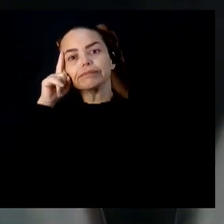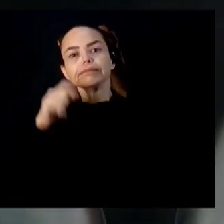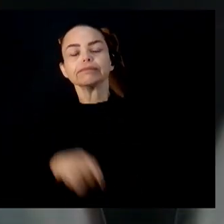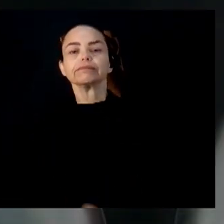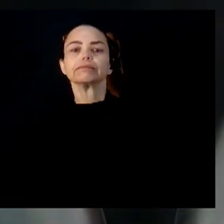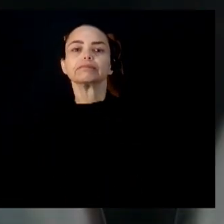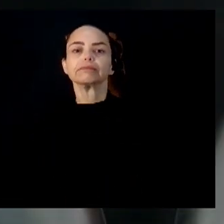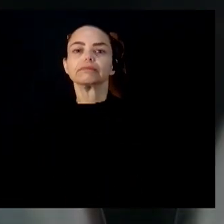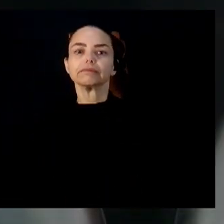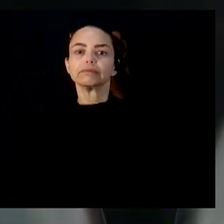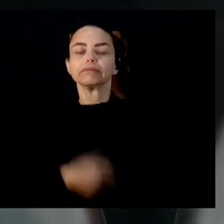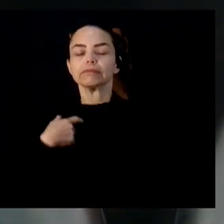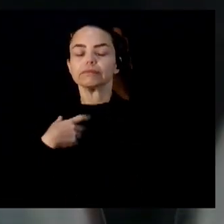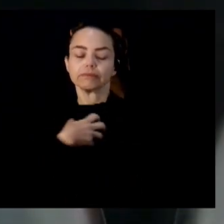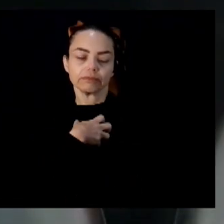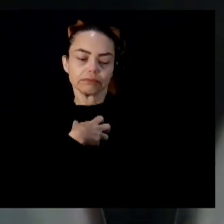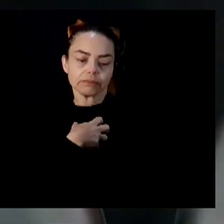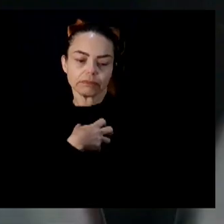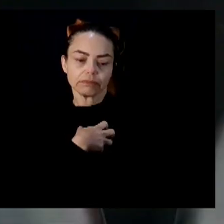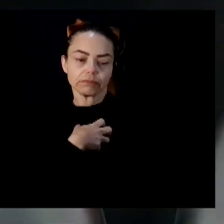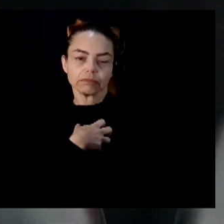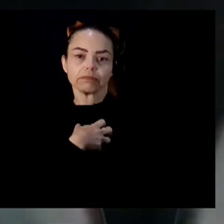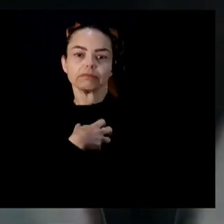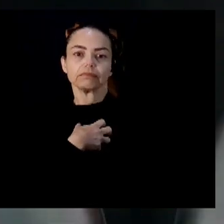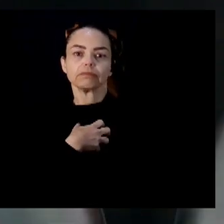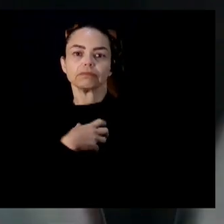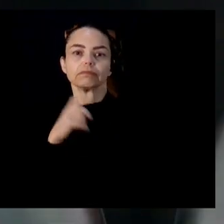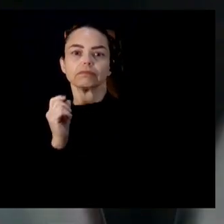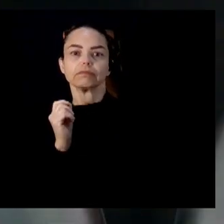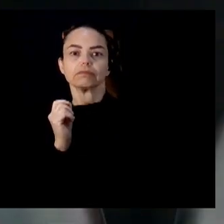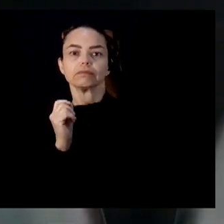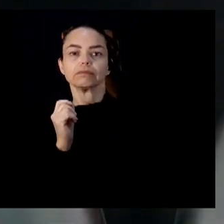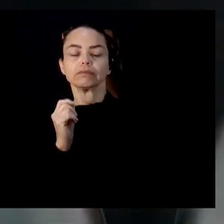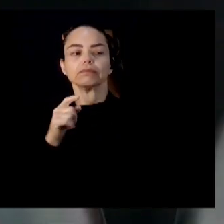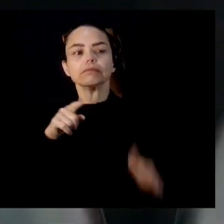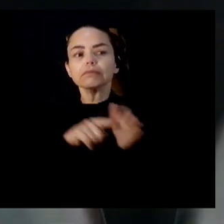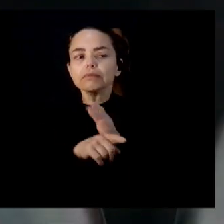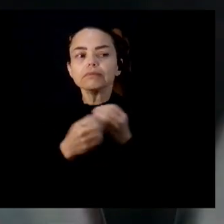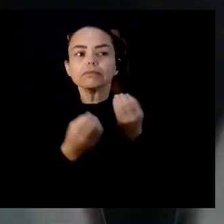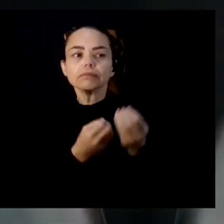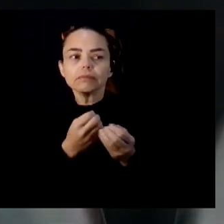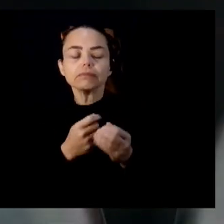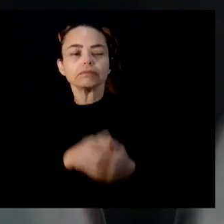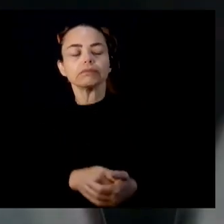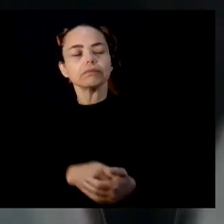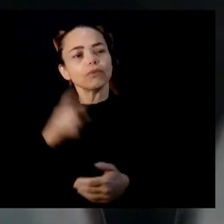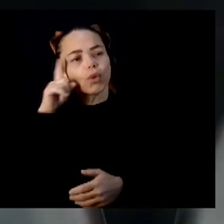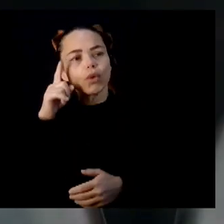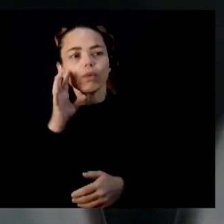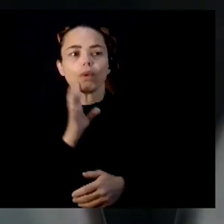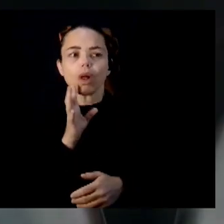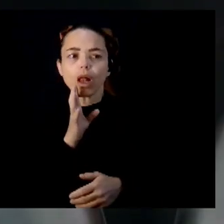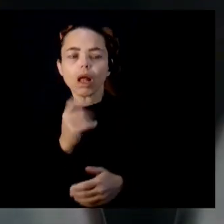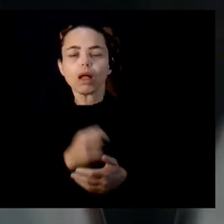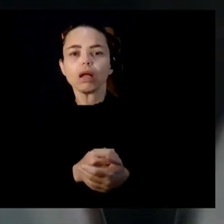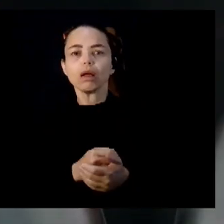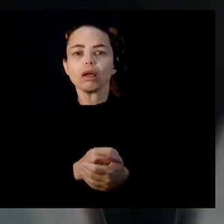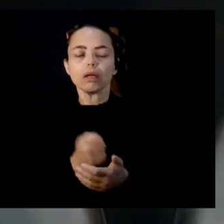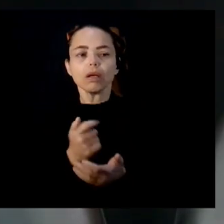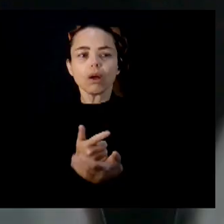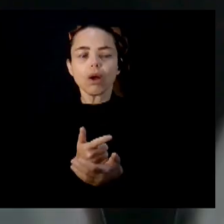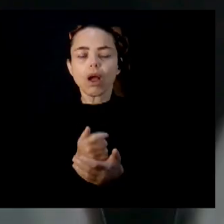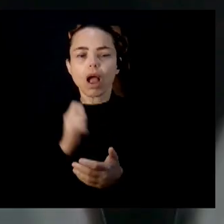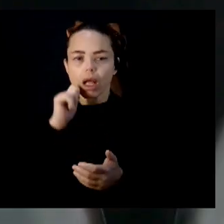rotina emocional, que é aquela onde eu pergunto como é que você está, como é que passou o dia, não só quando eu pergunto, comprou pão?